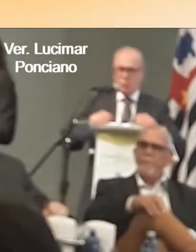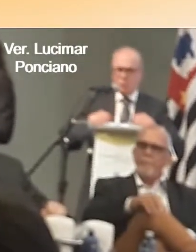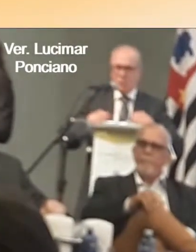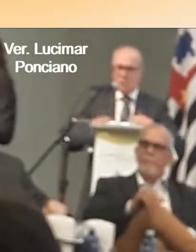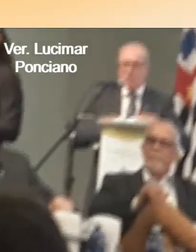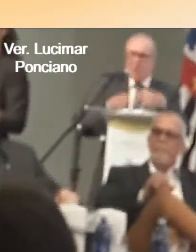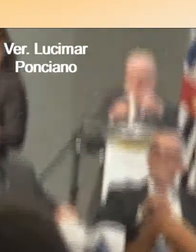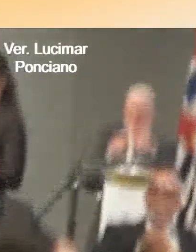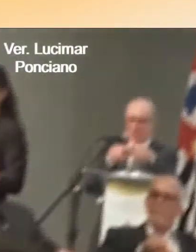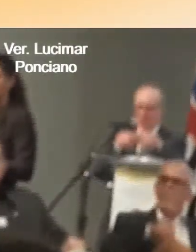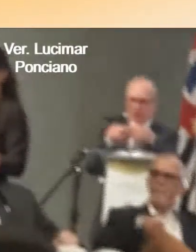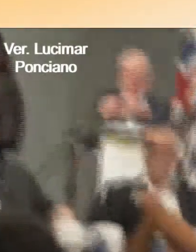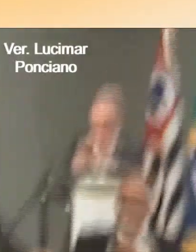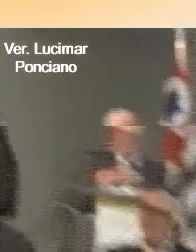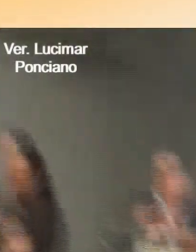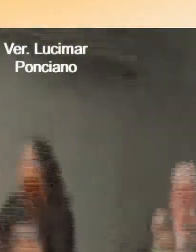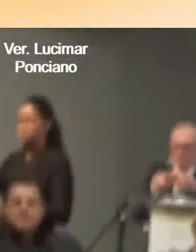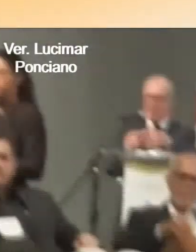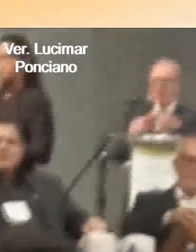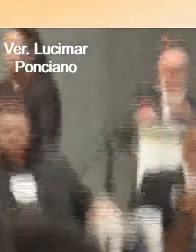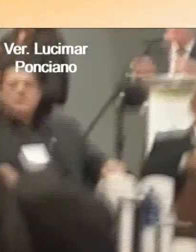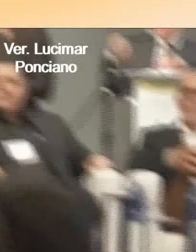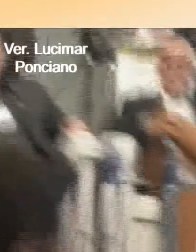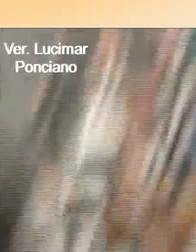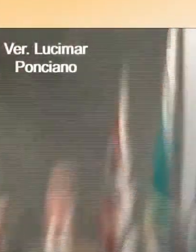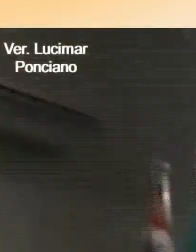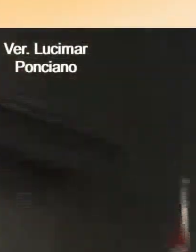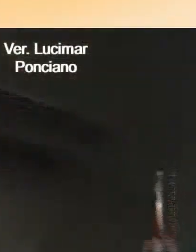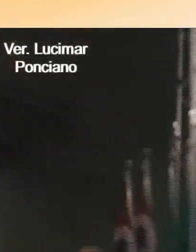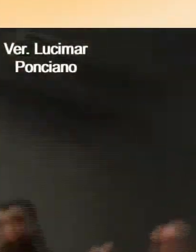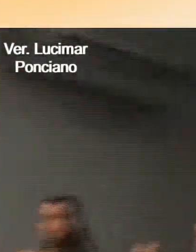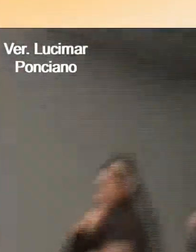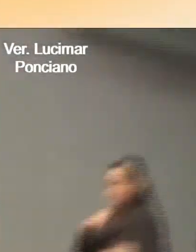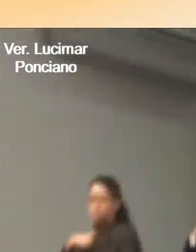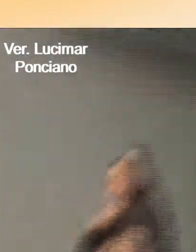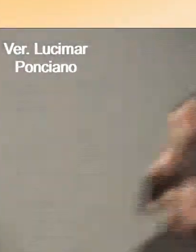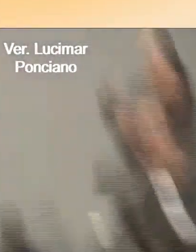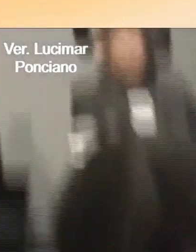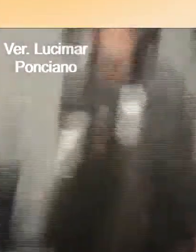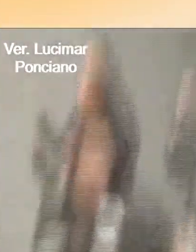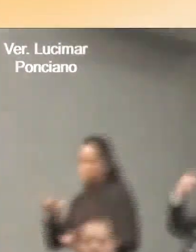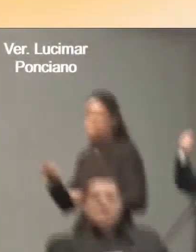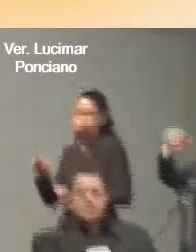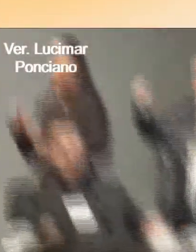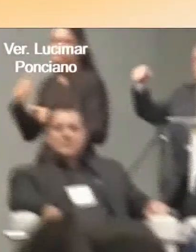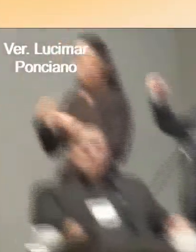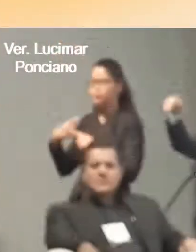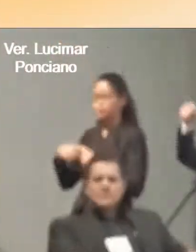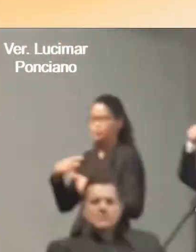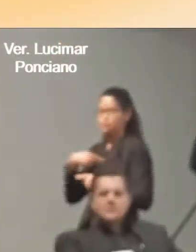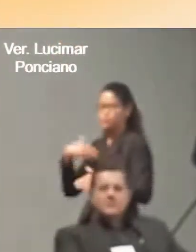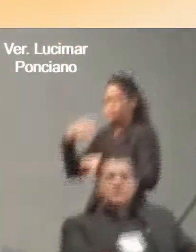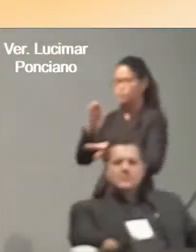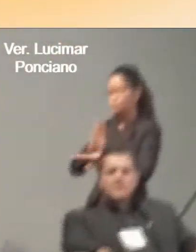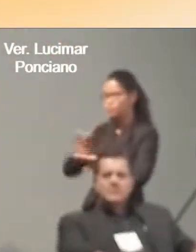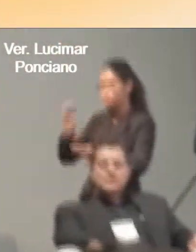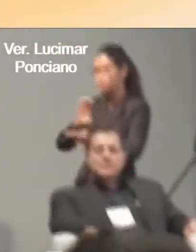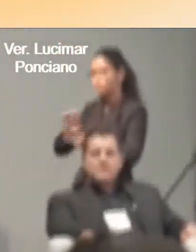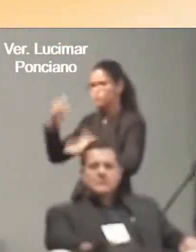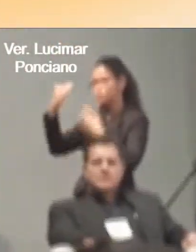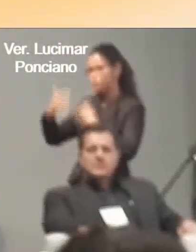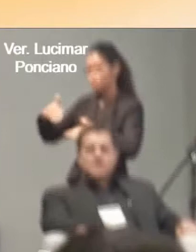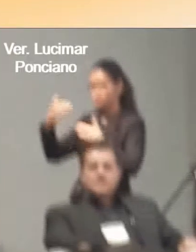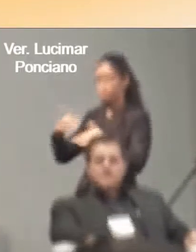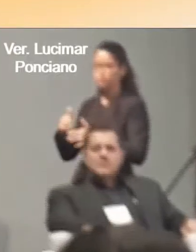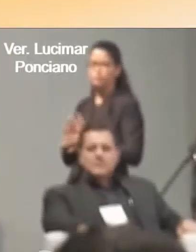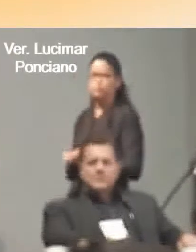Eu tenho legalidade, porque eu fiz o concurso e a Constituição e as leis me determinam qual é a forma que eu tenho para